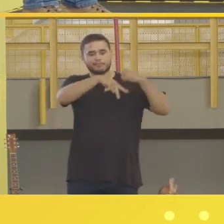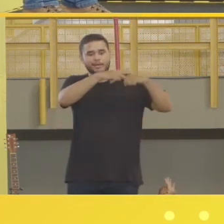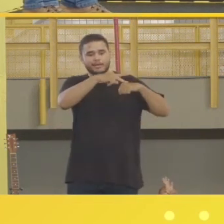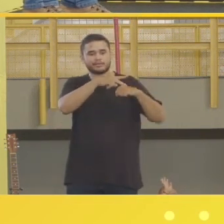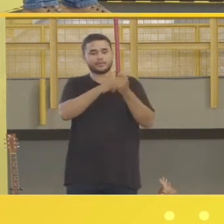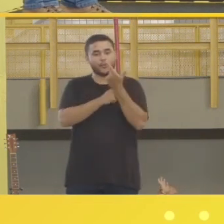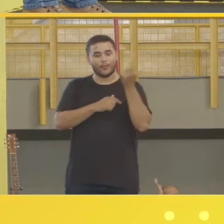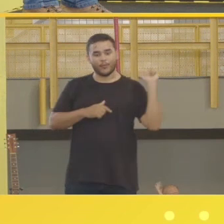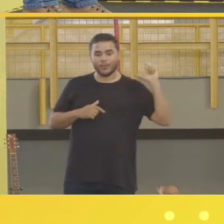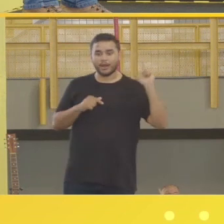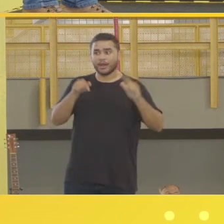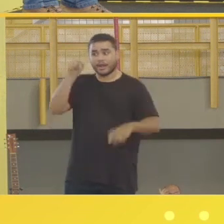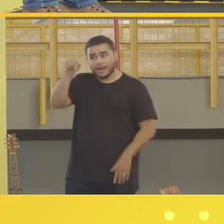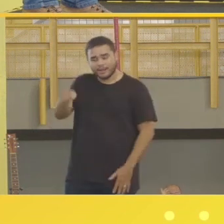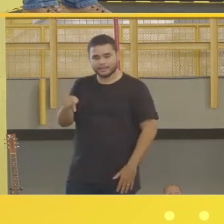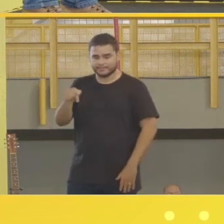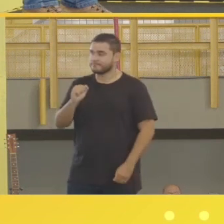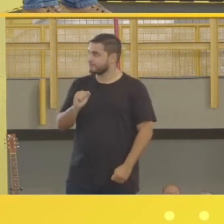disciplinadoras,